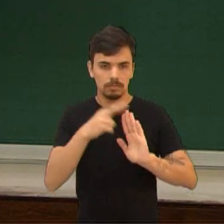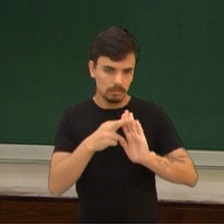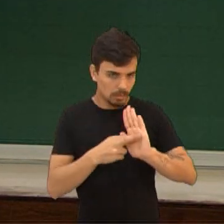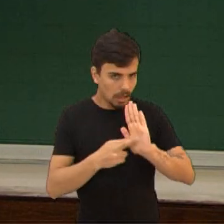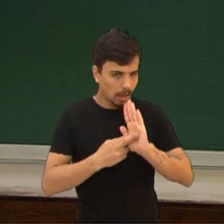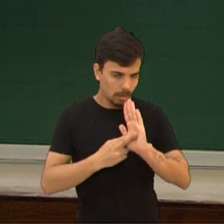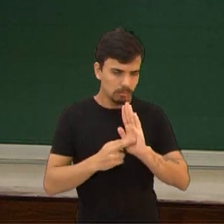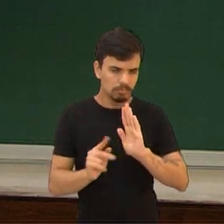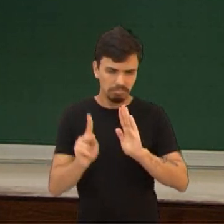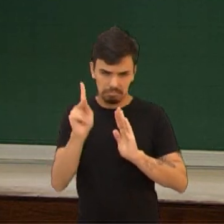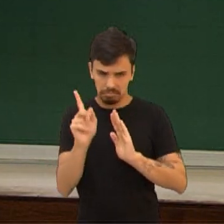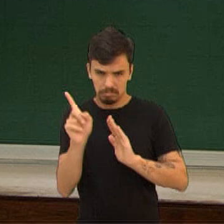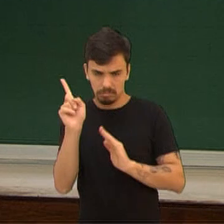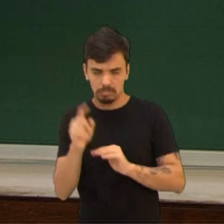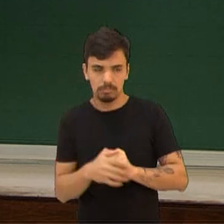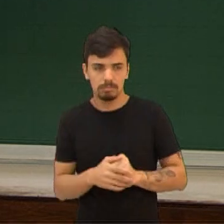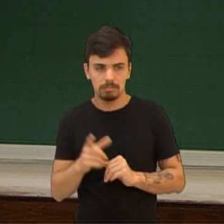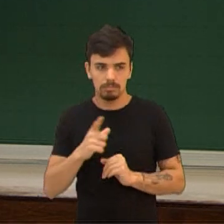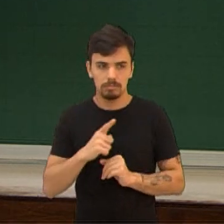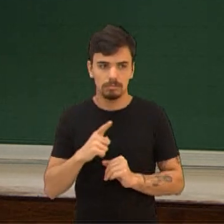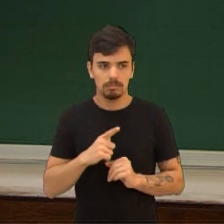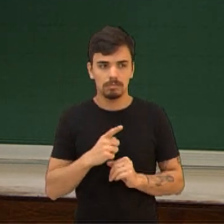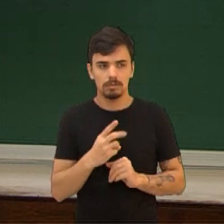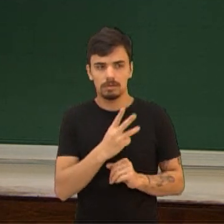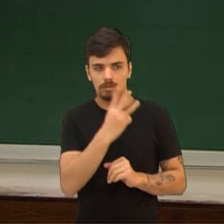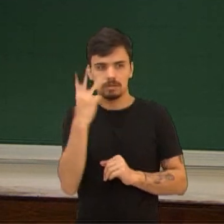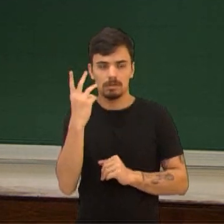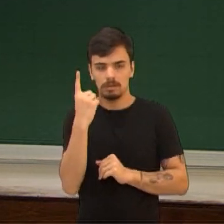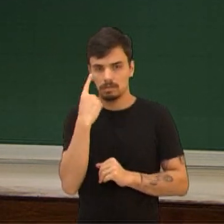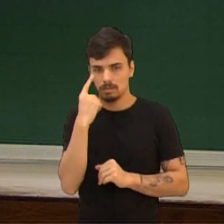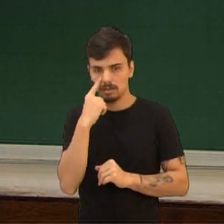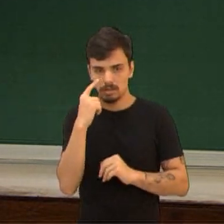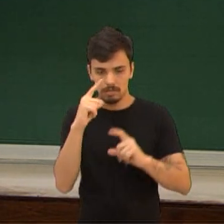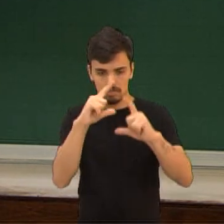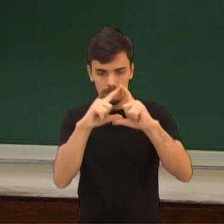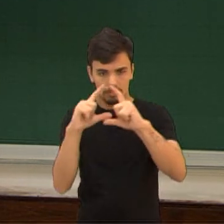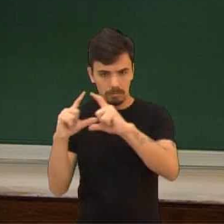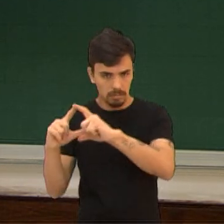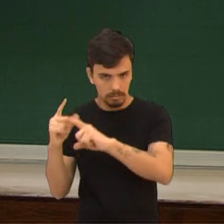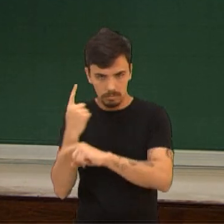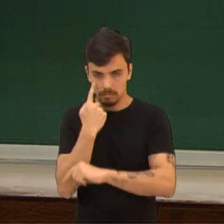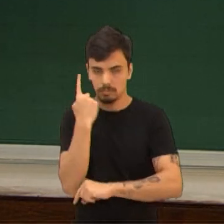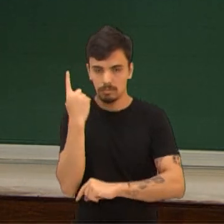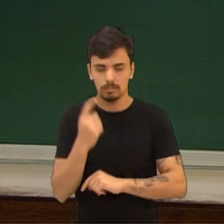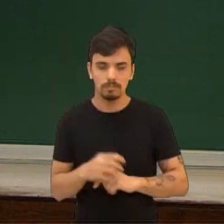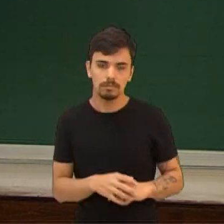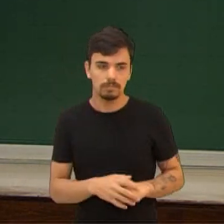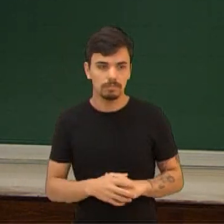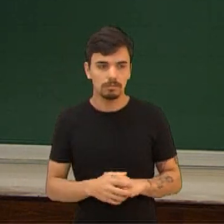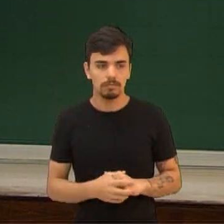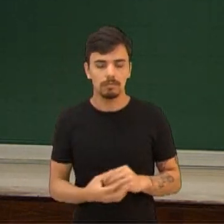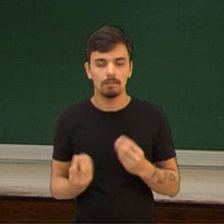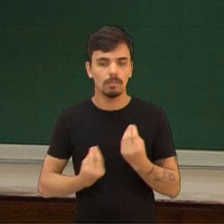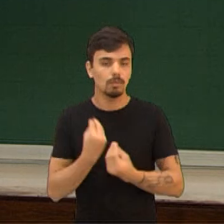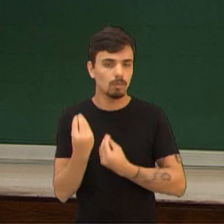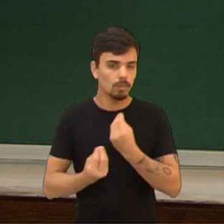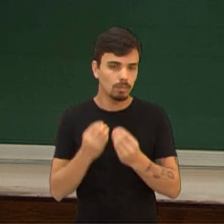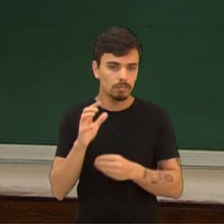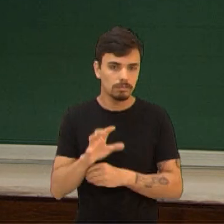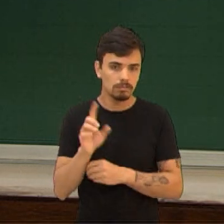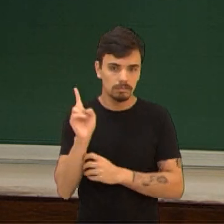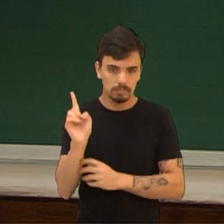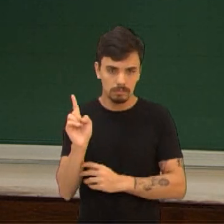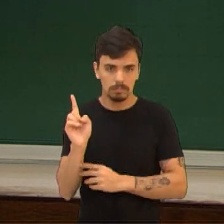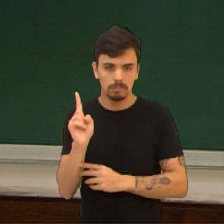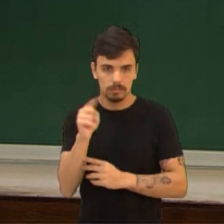Kirchhoff. Temos três malhas aqui, uma malha, segunda malha, terceira malha. Okay? Como aqui os